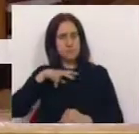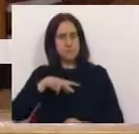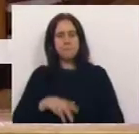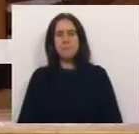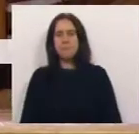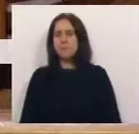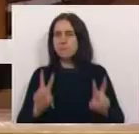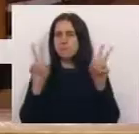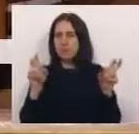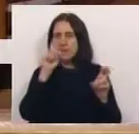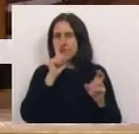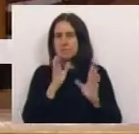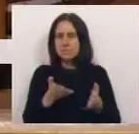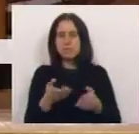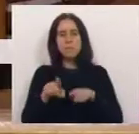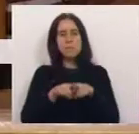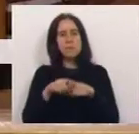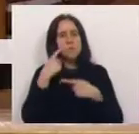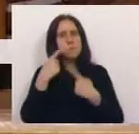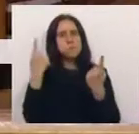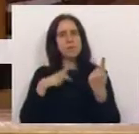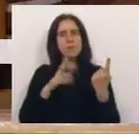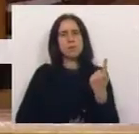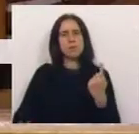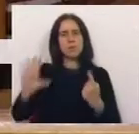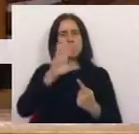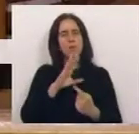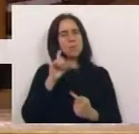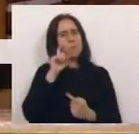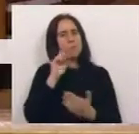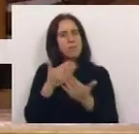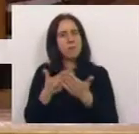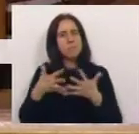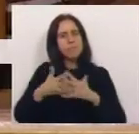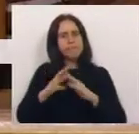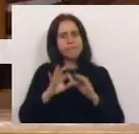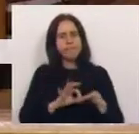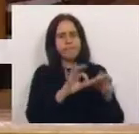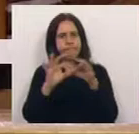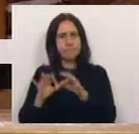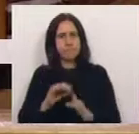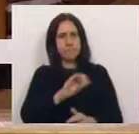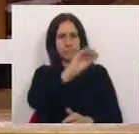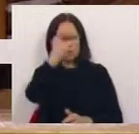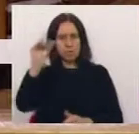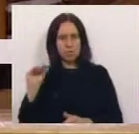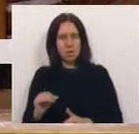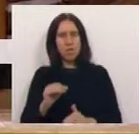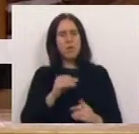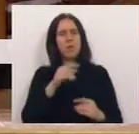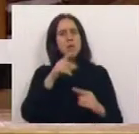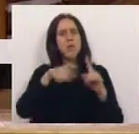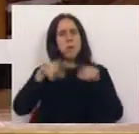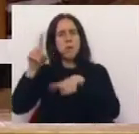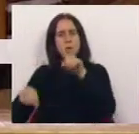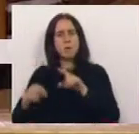convém recordar que as políticas públicas nacionais devem assegurar a coesão territorial, combater as assimetrias regionais e promover a igualdade